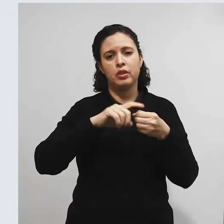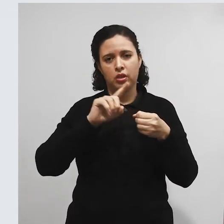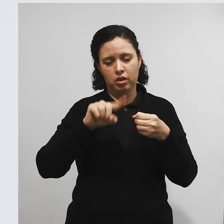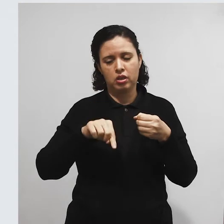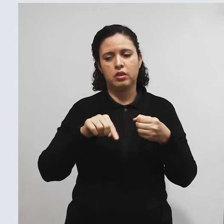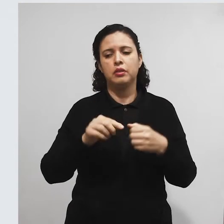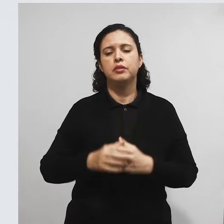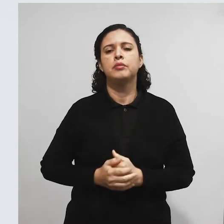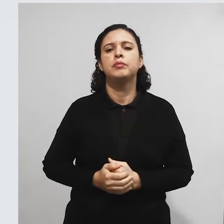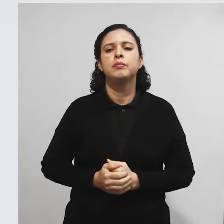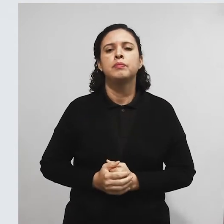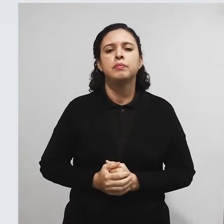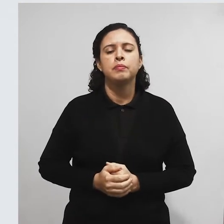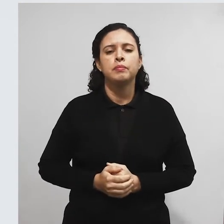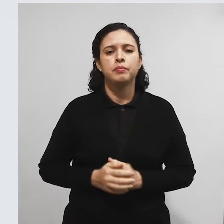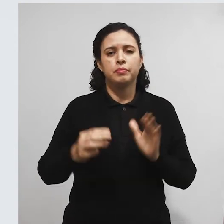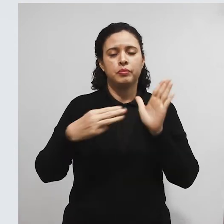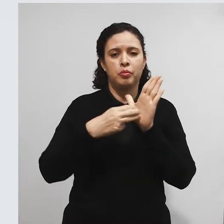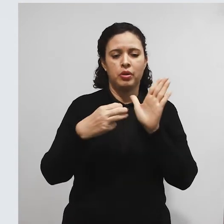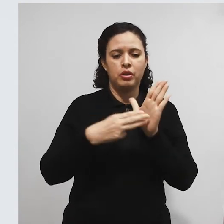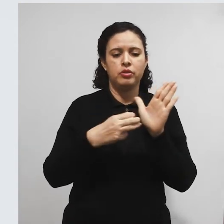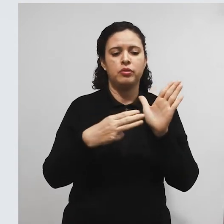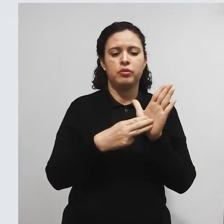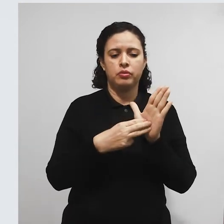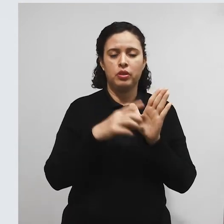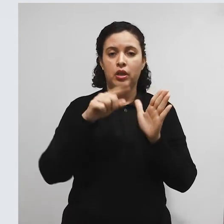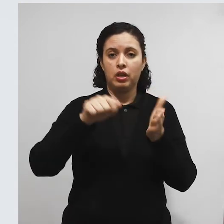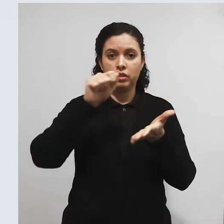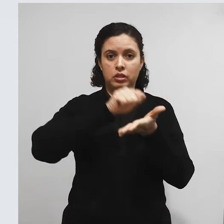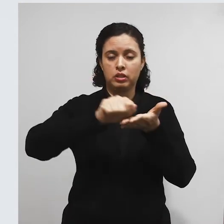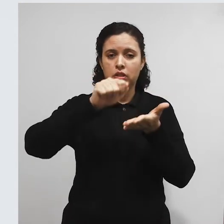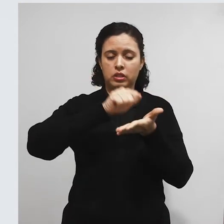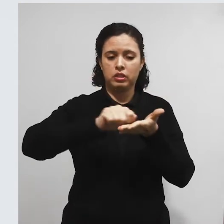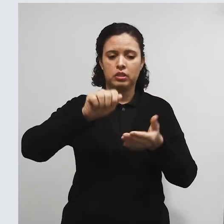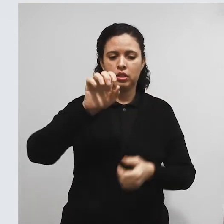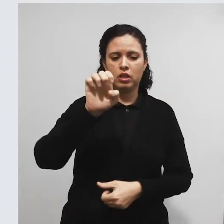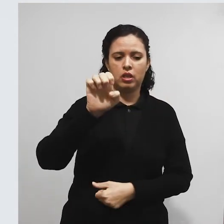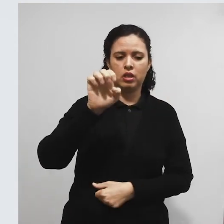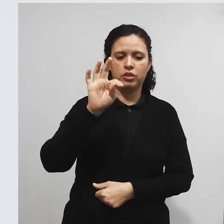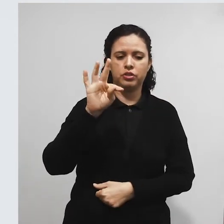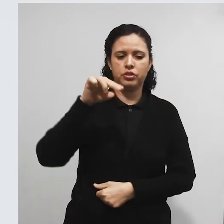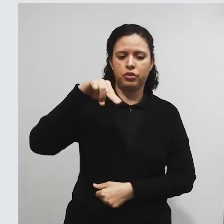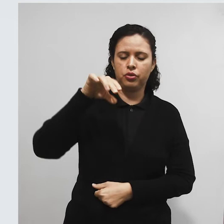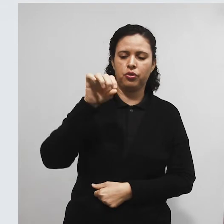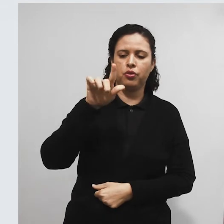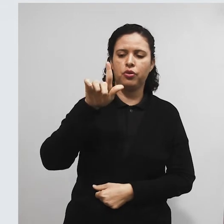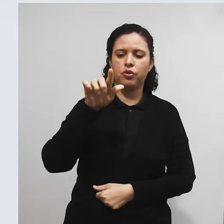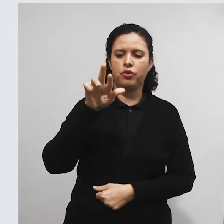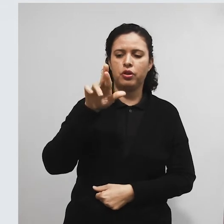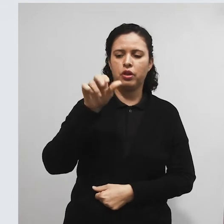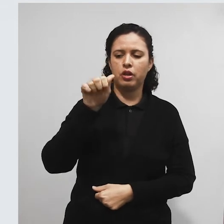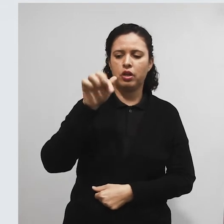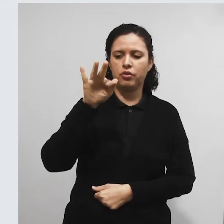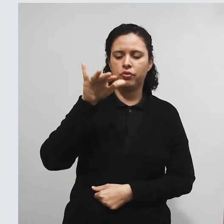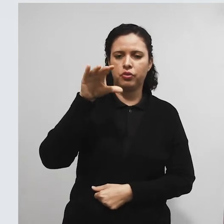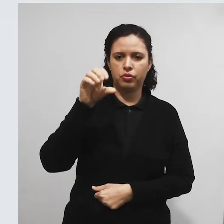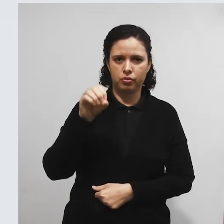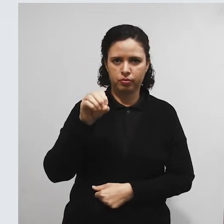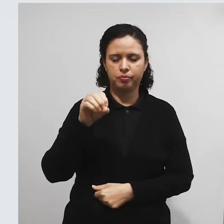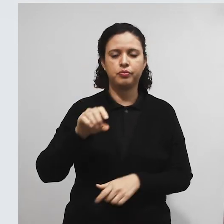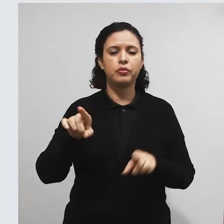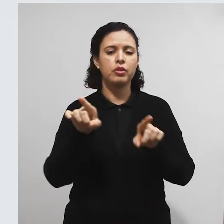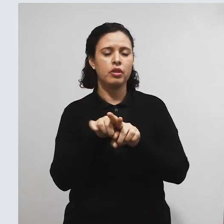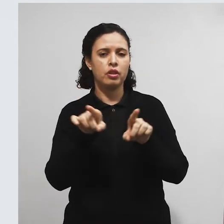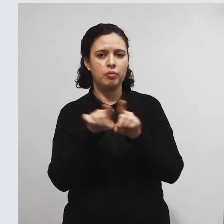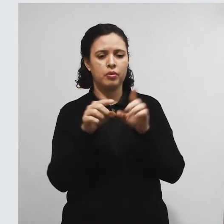nele. Então, o método etnográfico é a escrita, né, de grafia mesmo. E também o método